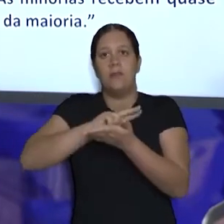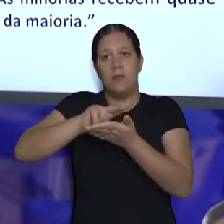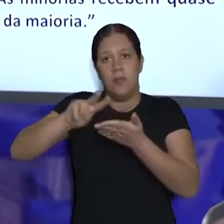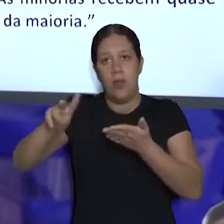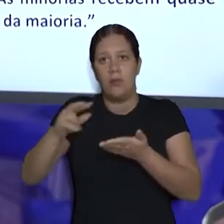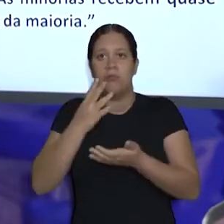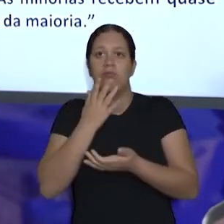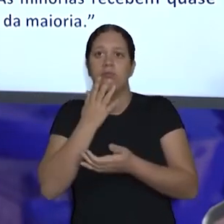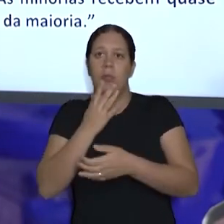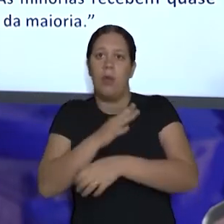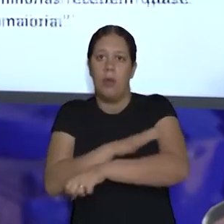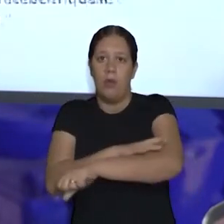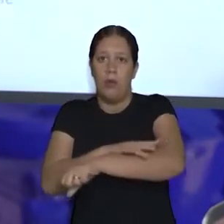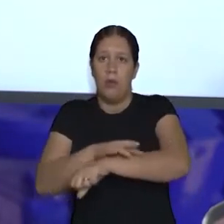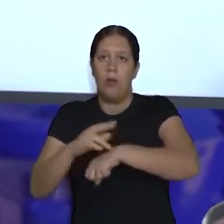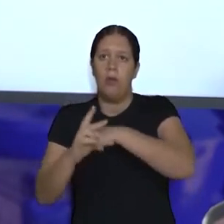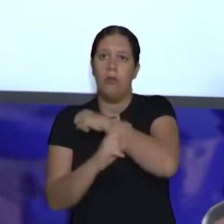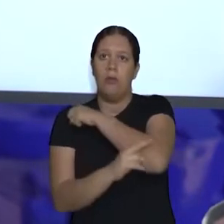étnica.